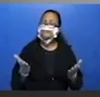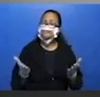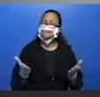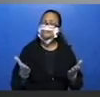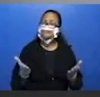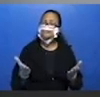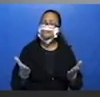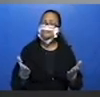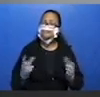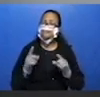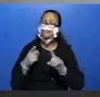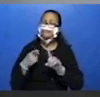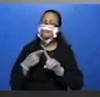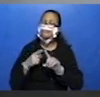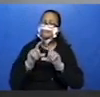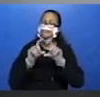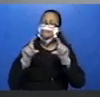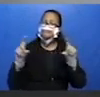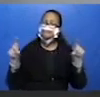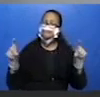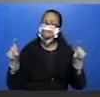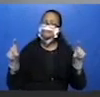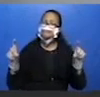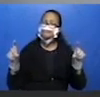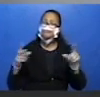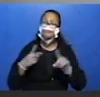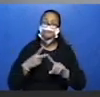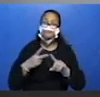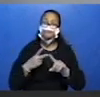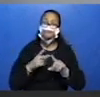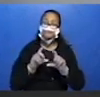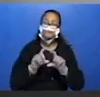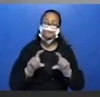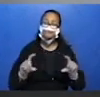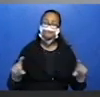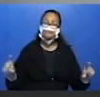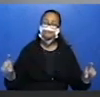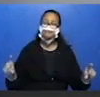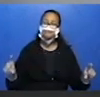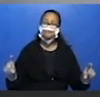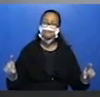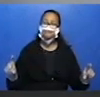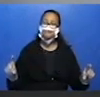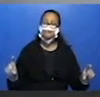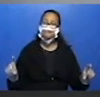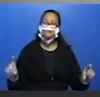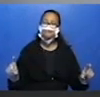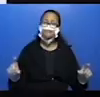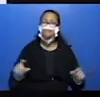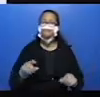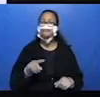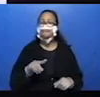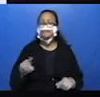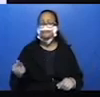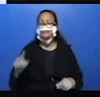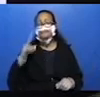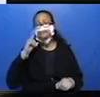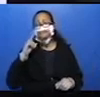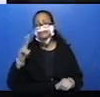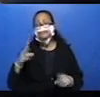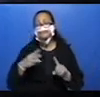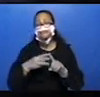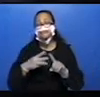primeira linha e qual algarismo está na segunda linha. Vão observar os 3